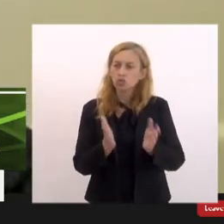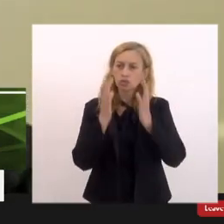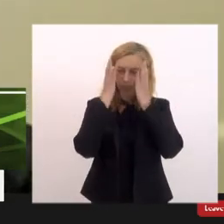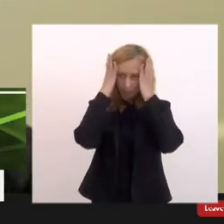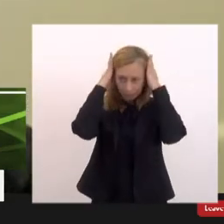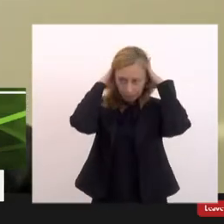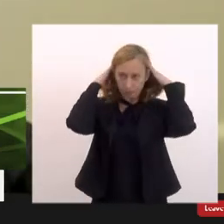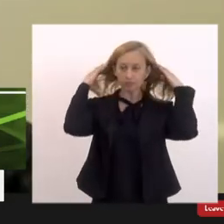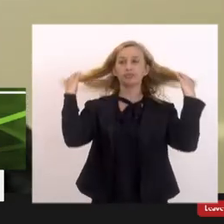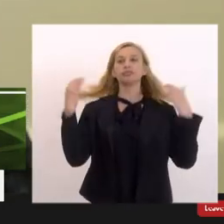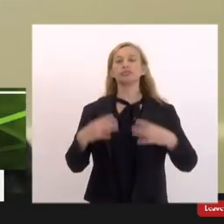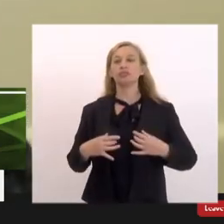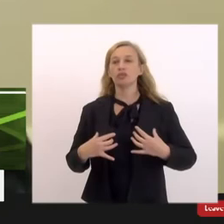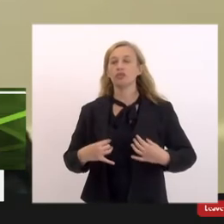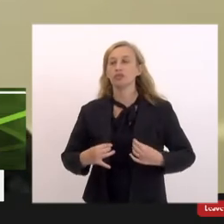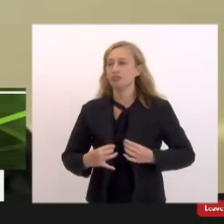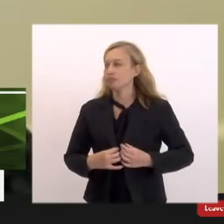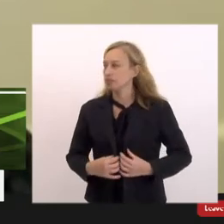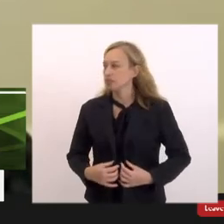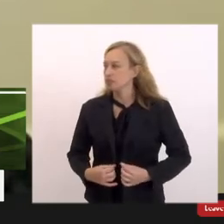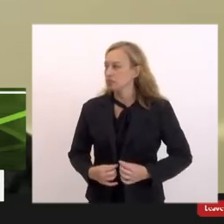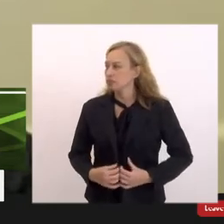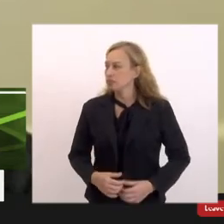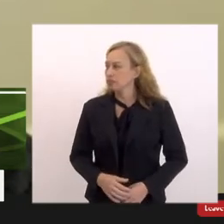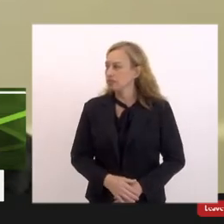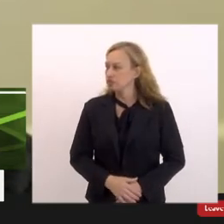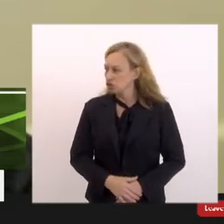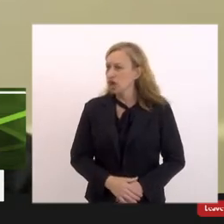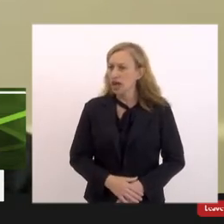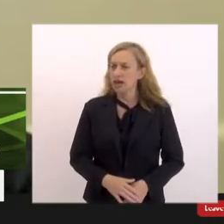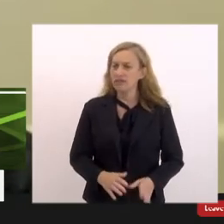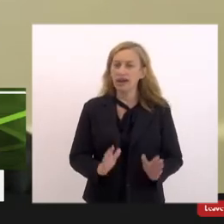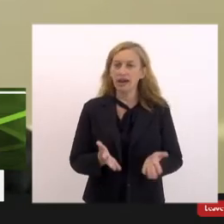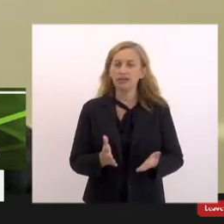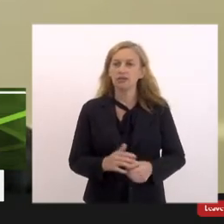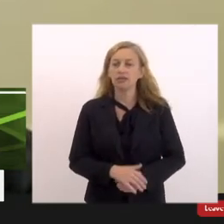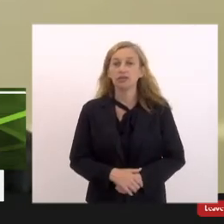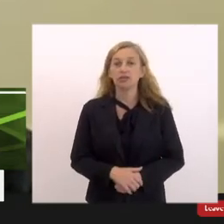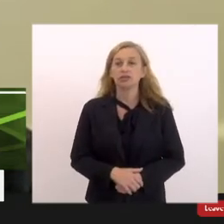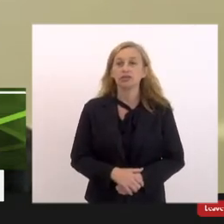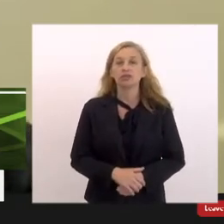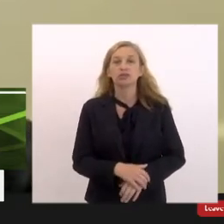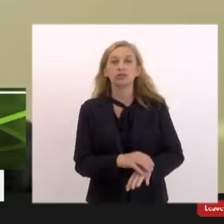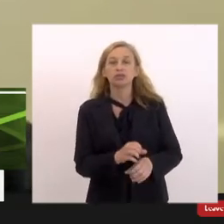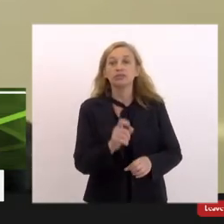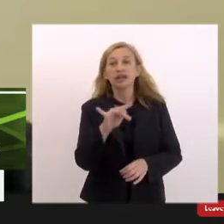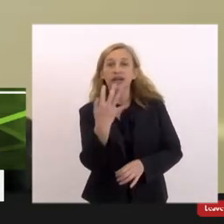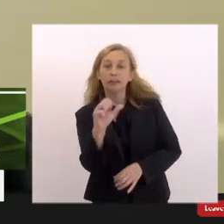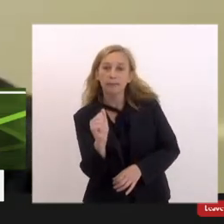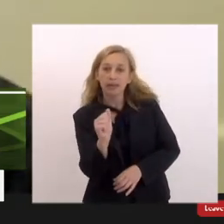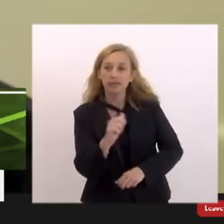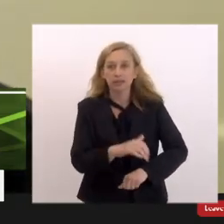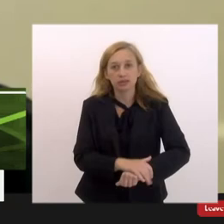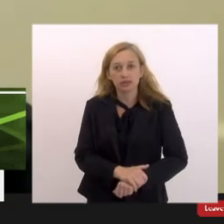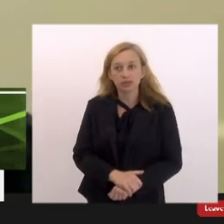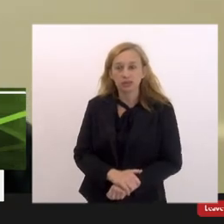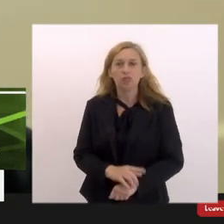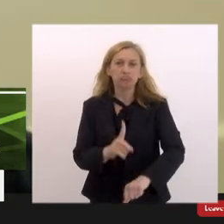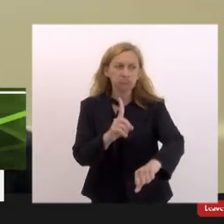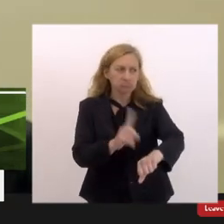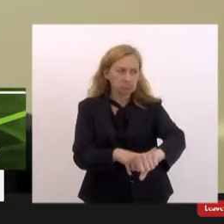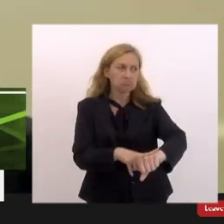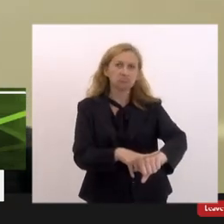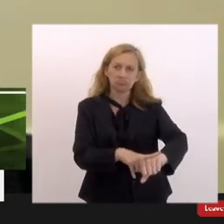grupo, porque eu estou conversando aqui com a nossa equipe de comunicação, uma campanha, ela leva muito tempo para